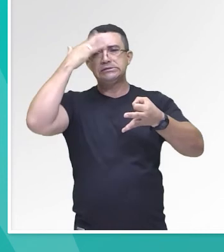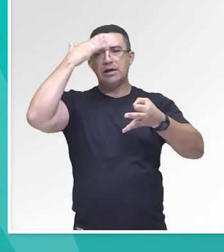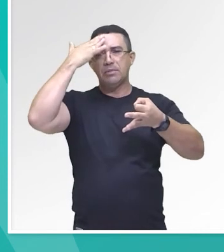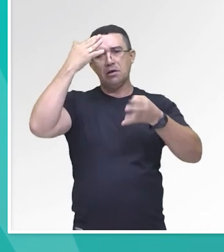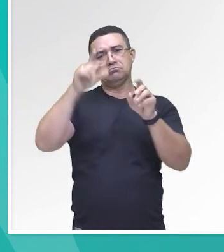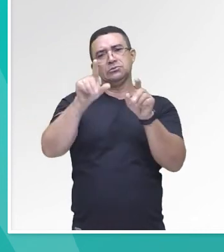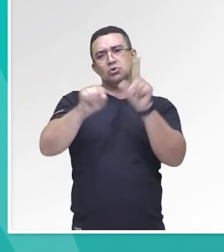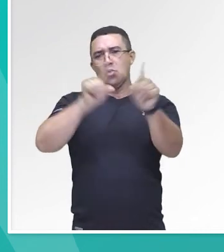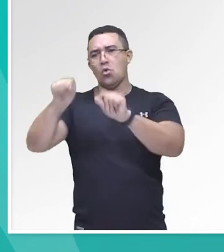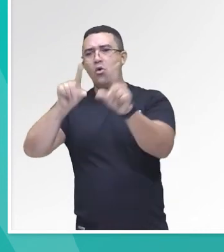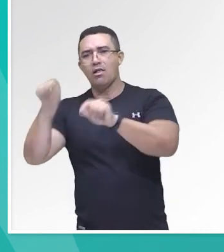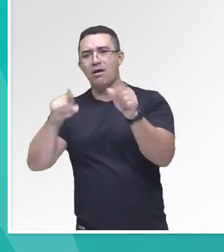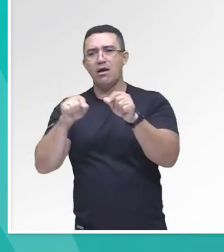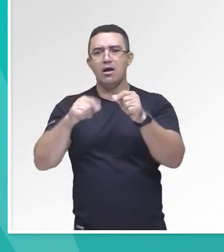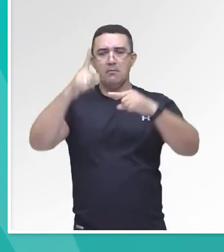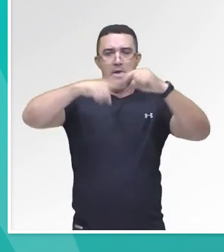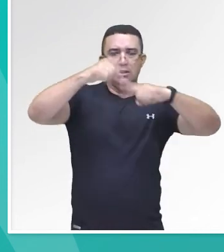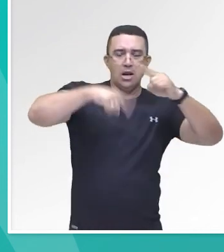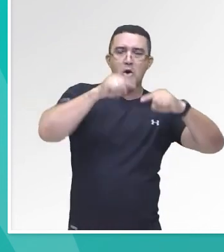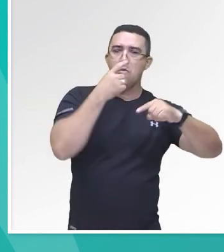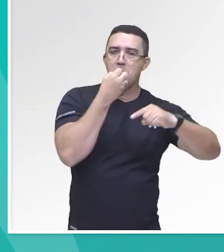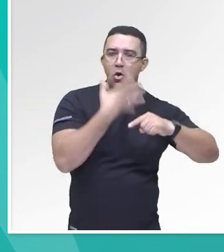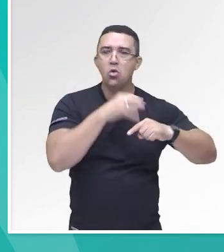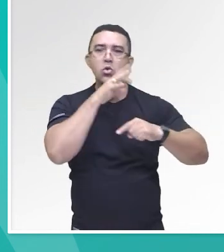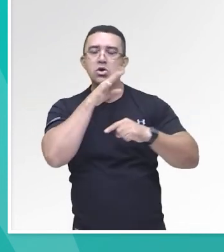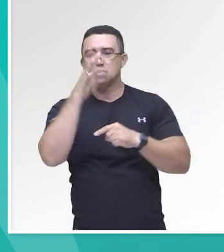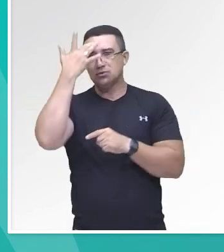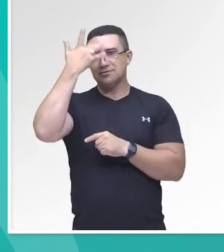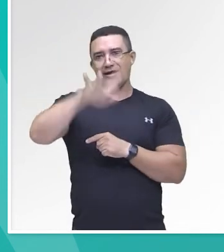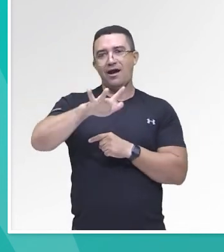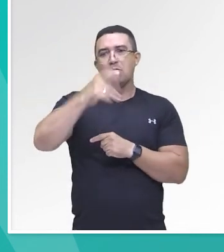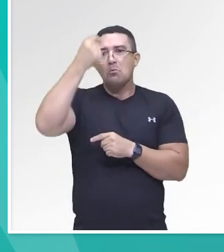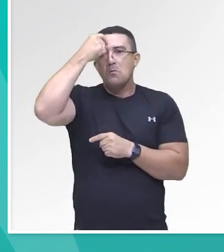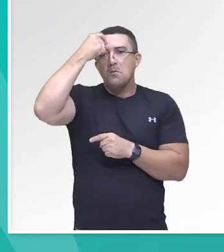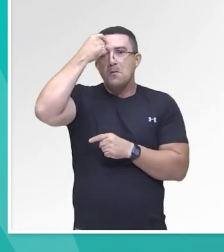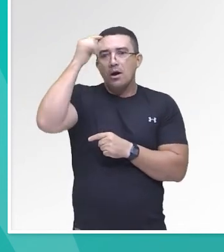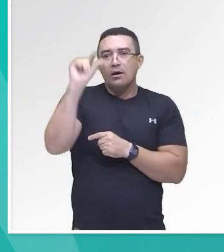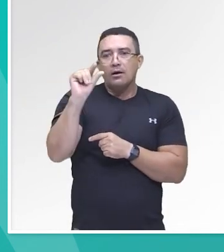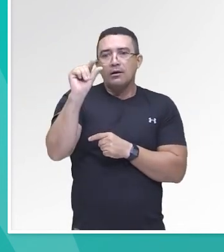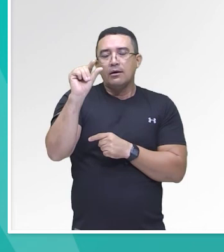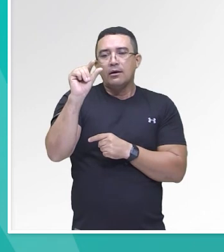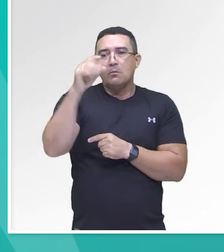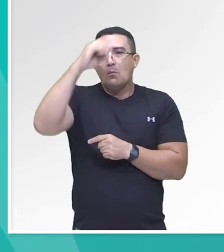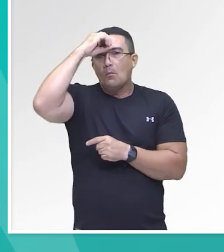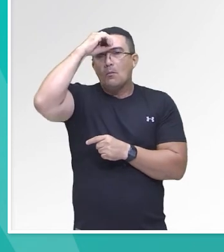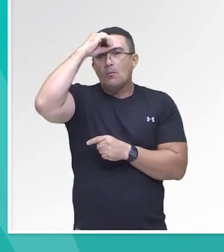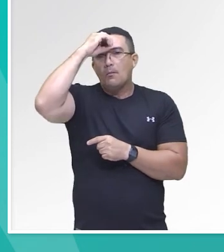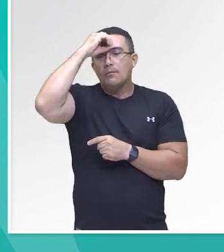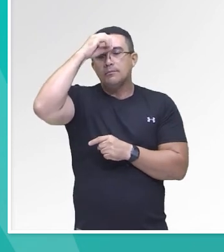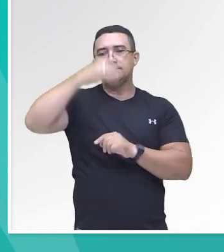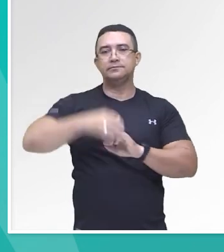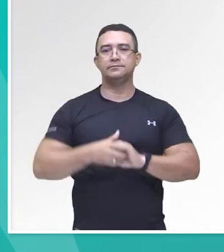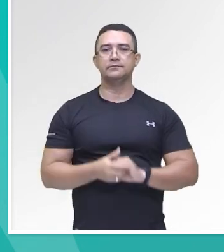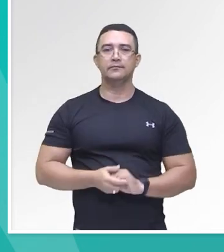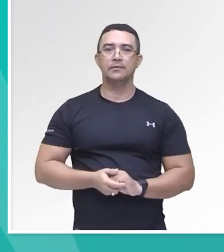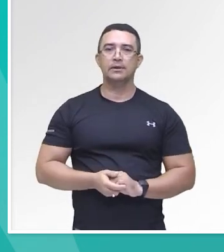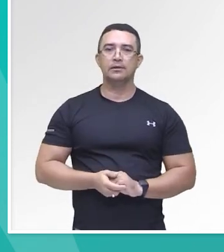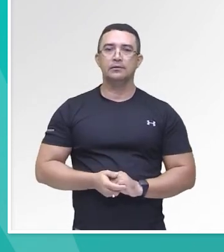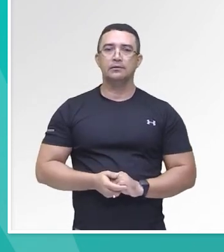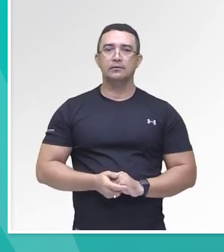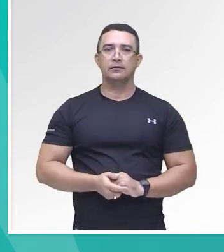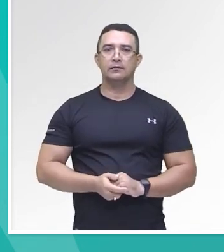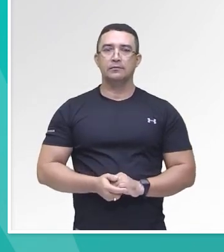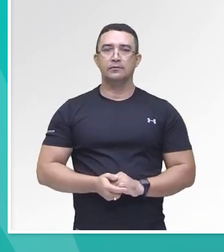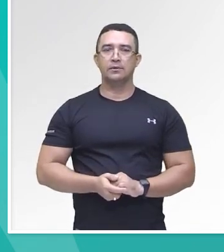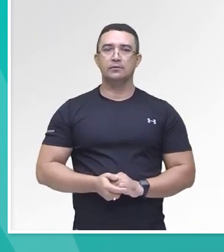não. Então, na minha primeira frase, na minha primeira oração, eu falo das crianças. Na